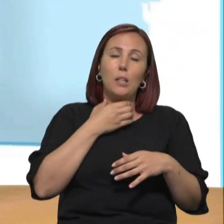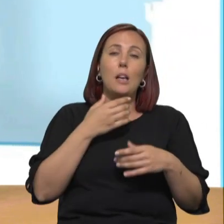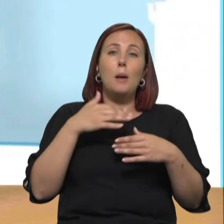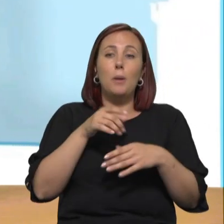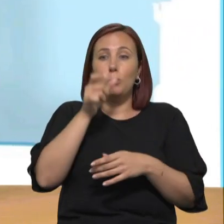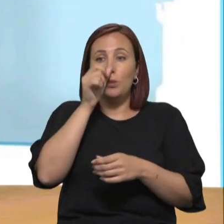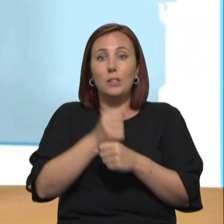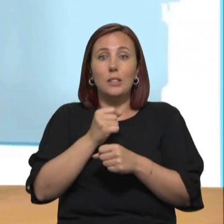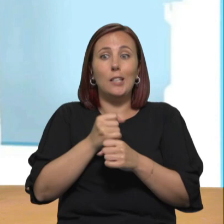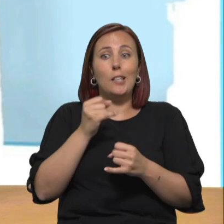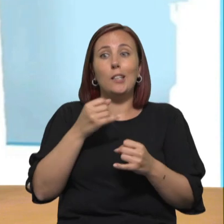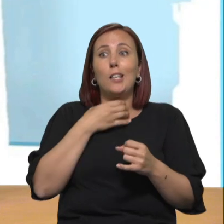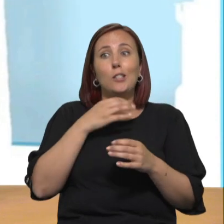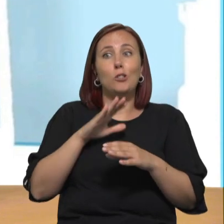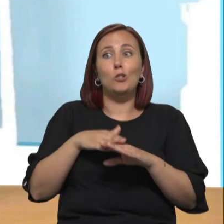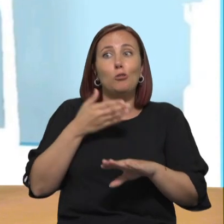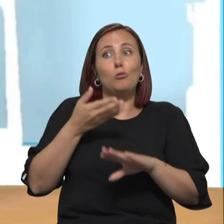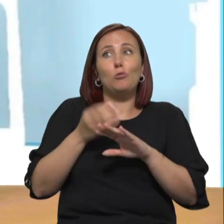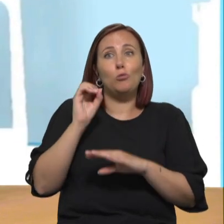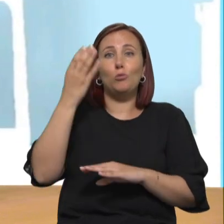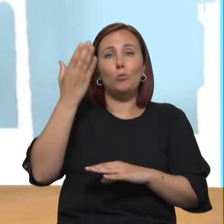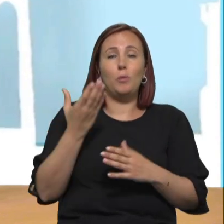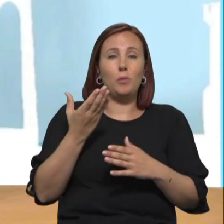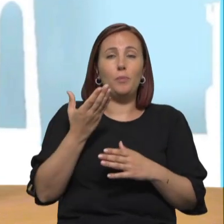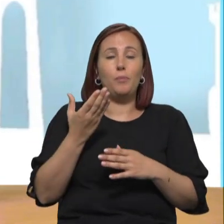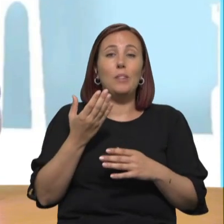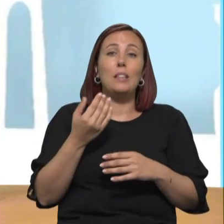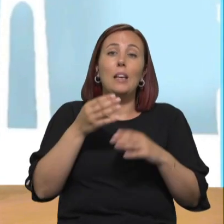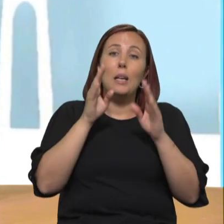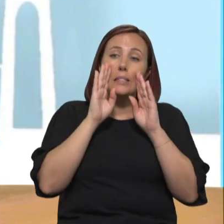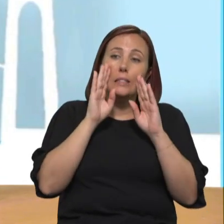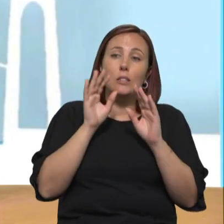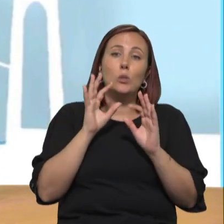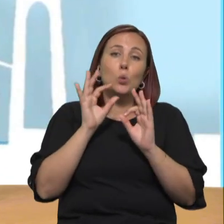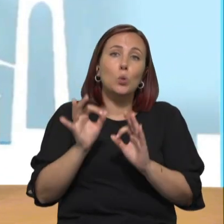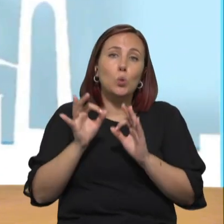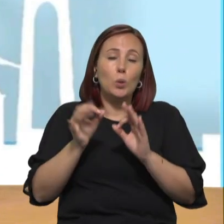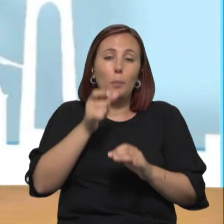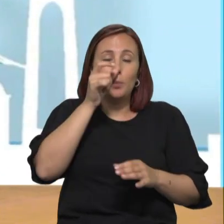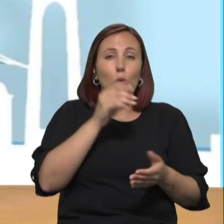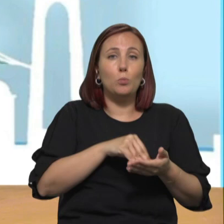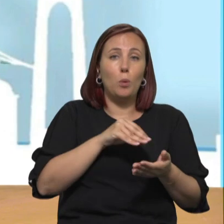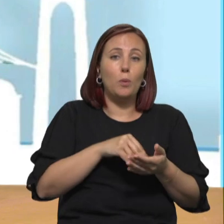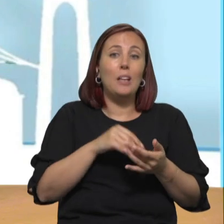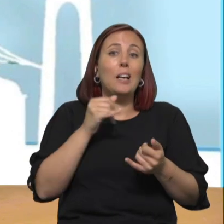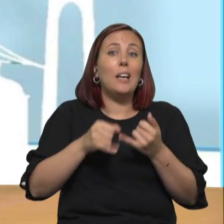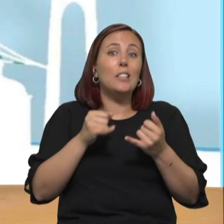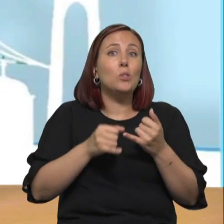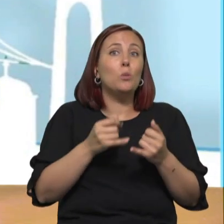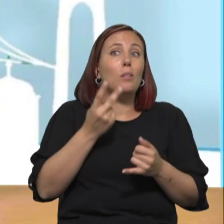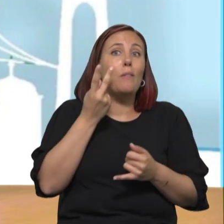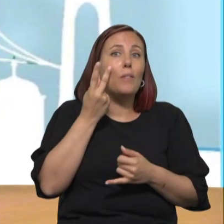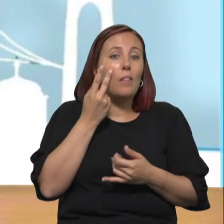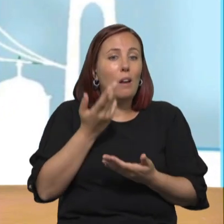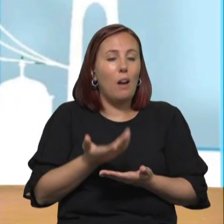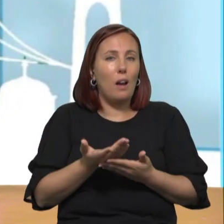crise maior. E era preciso atender a isso. Os trabalhadores e os pobres em especial estão em risco de vida, não é? E, portanto, era preciso